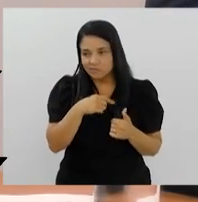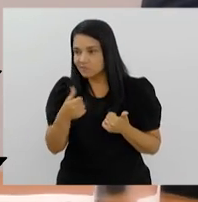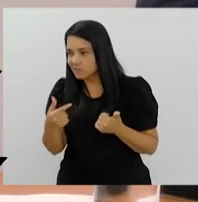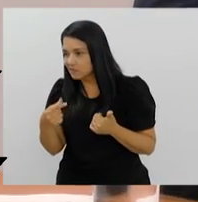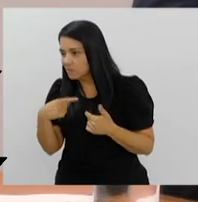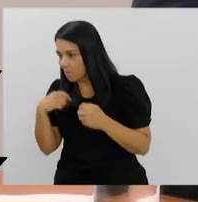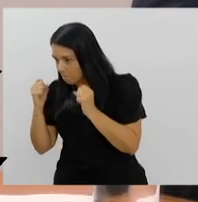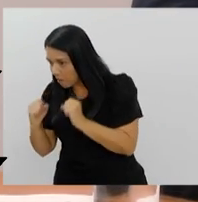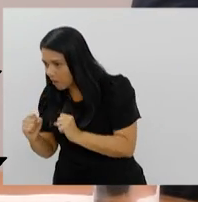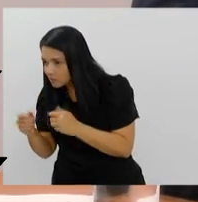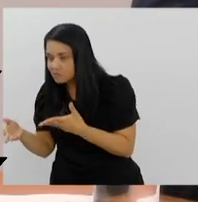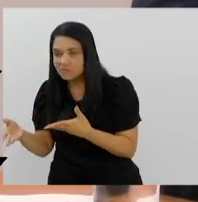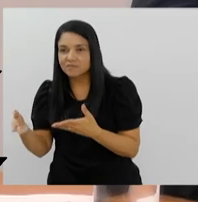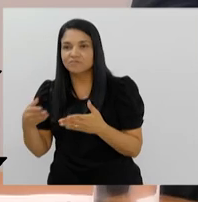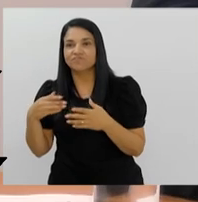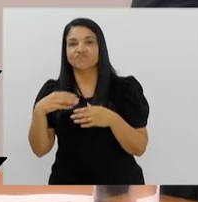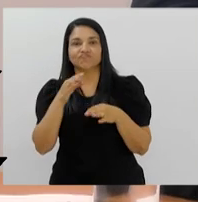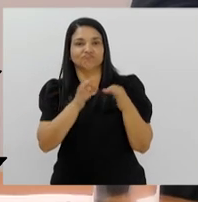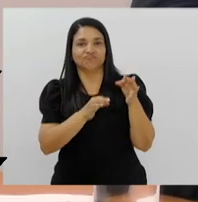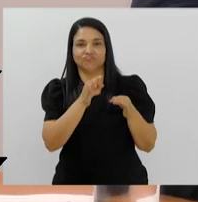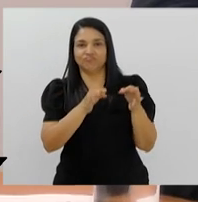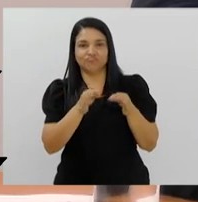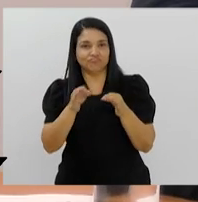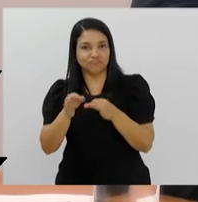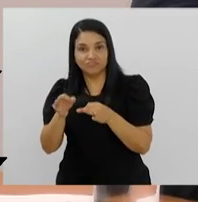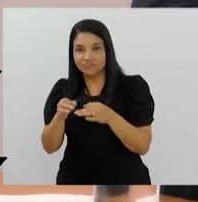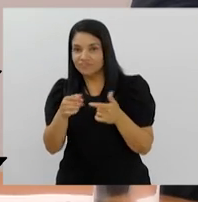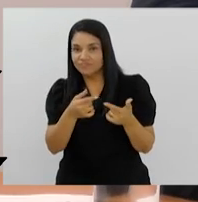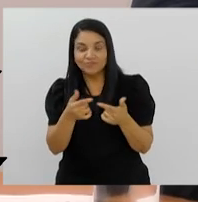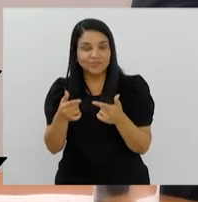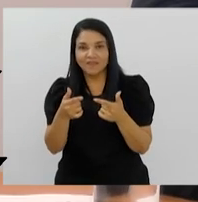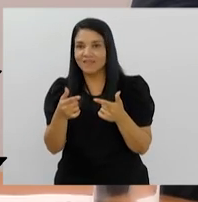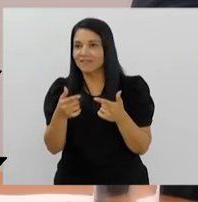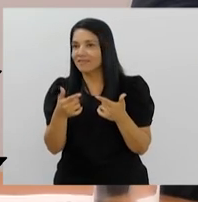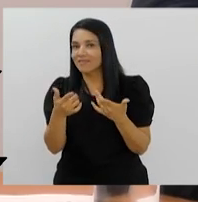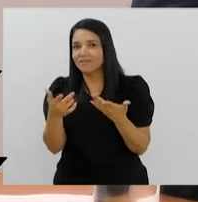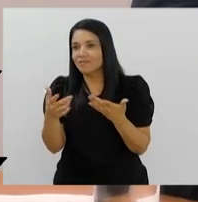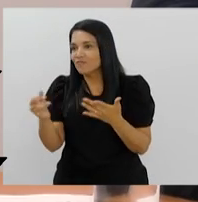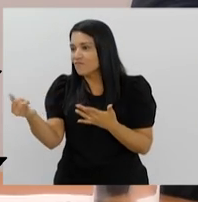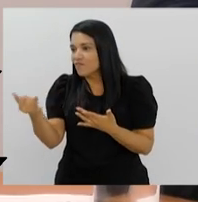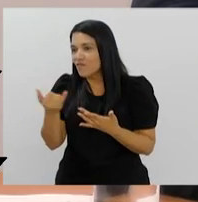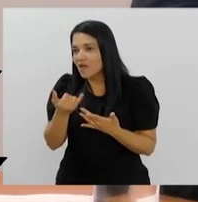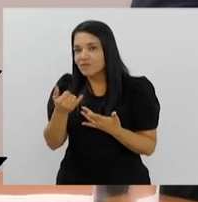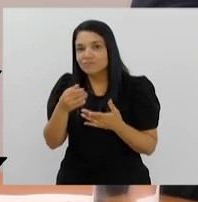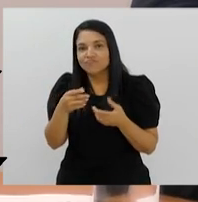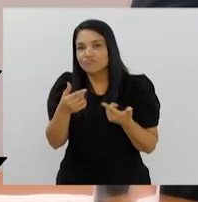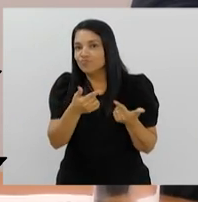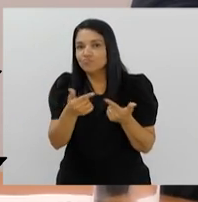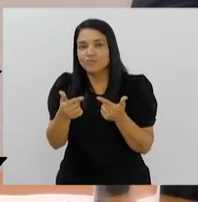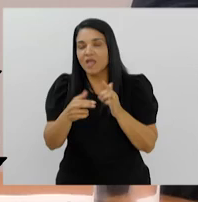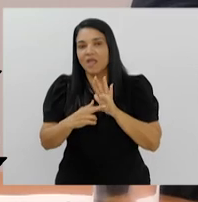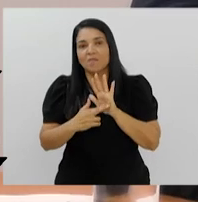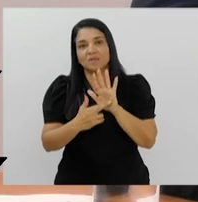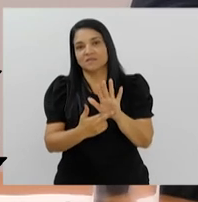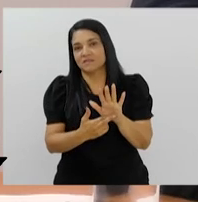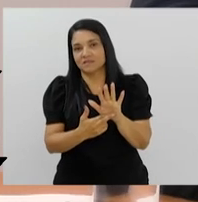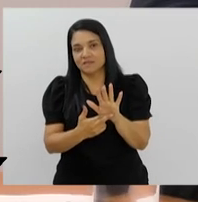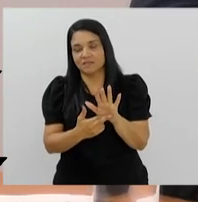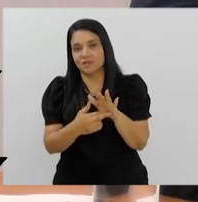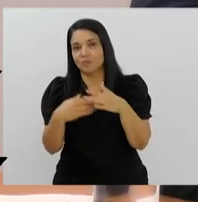no ordenamento jurídico brasileiro nada que respalde o que o senhor tá dizendo porque não pode haver uma representação